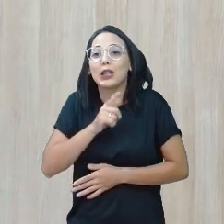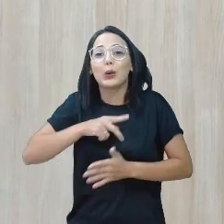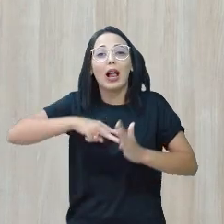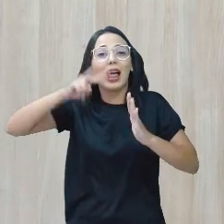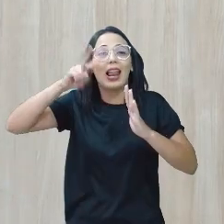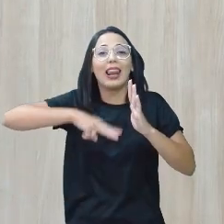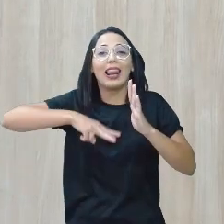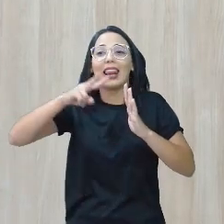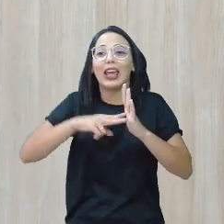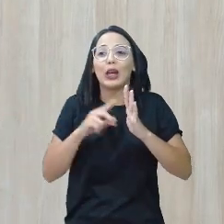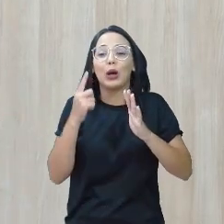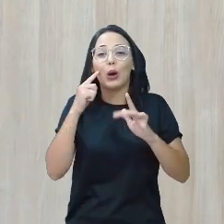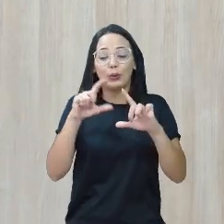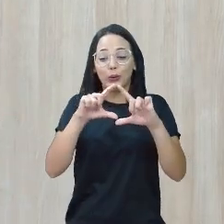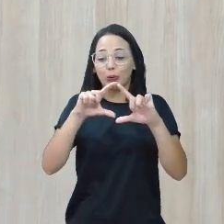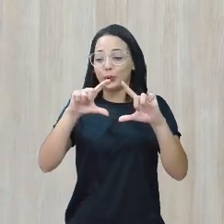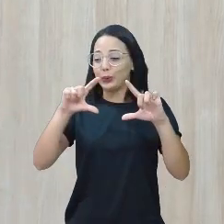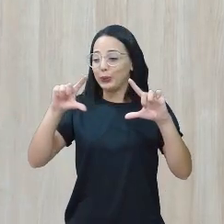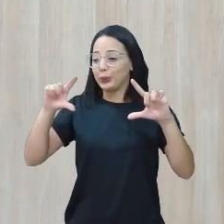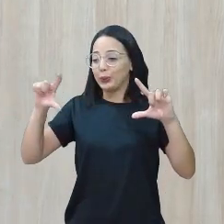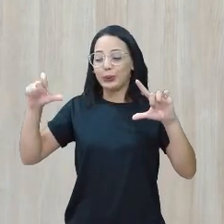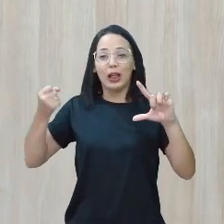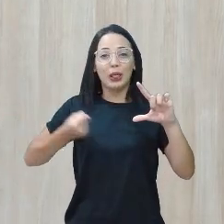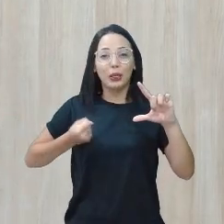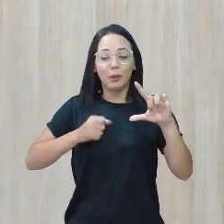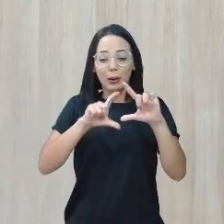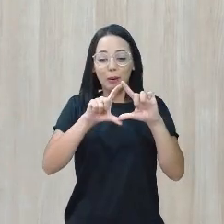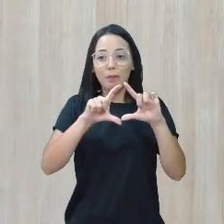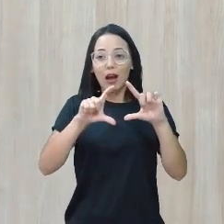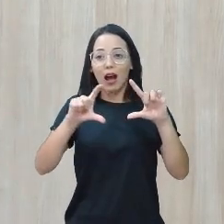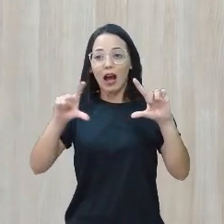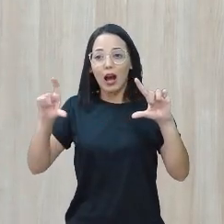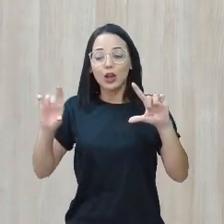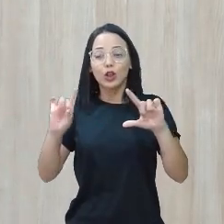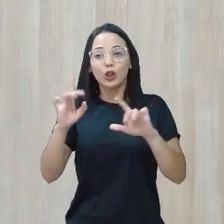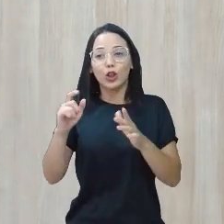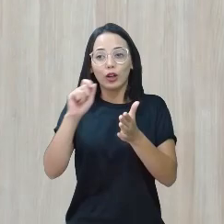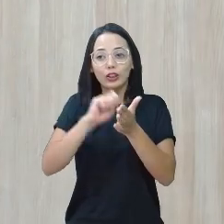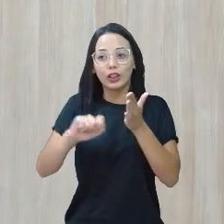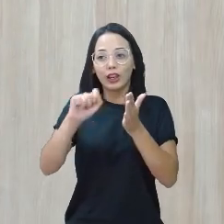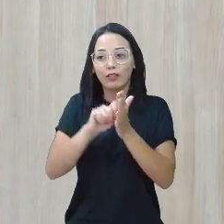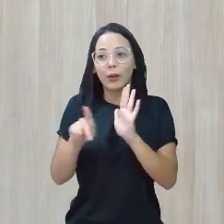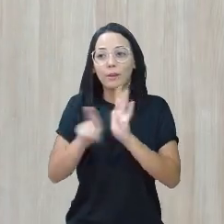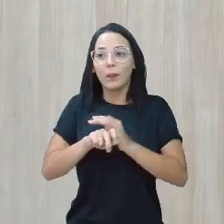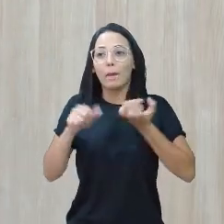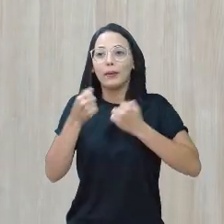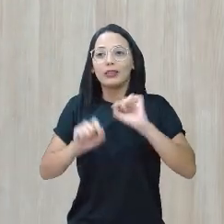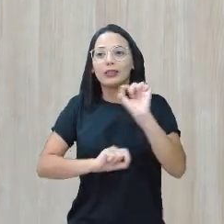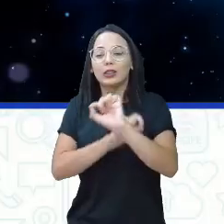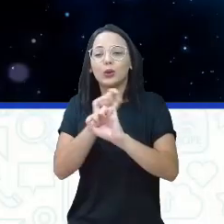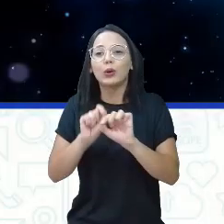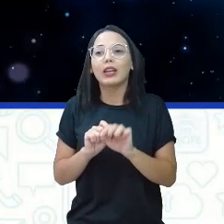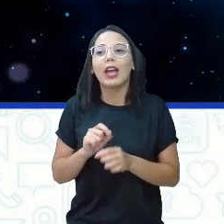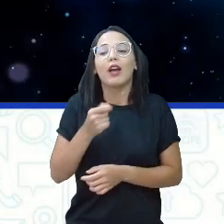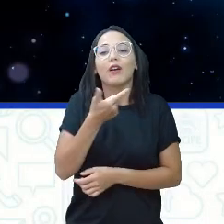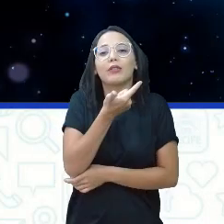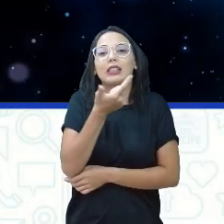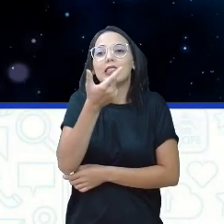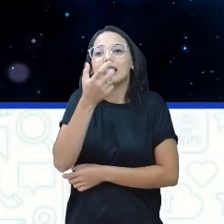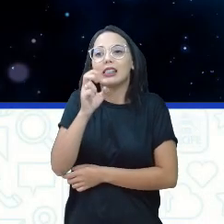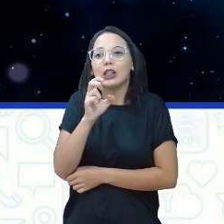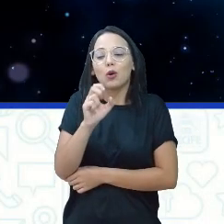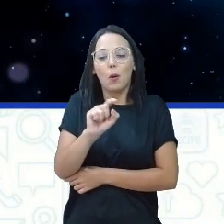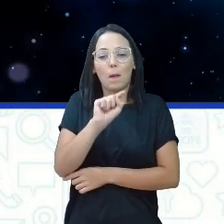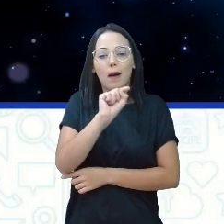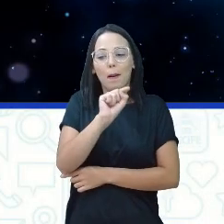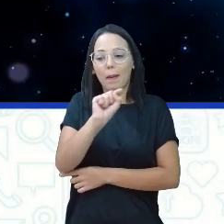sem filar que número é esse. Vê. Só para escrever esse número, eu preciso de 25 dígitos,